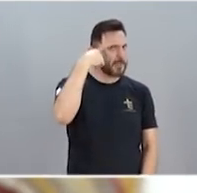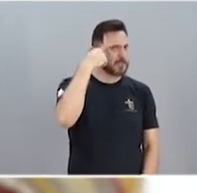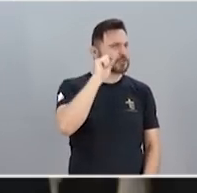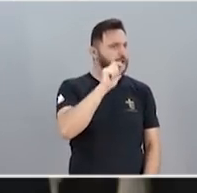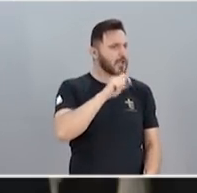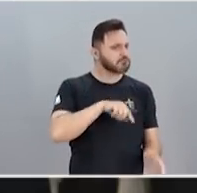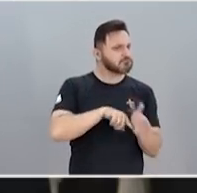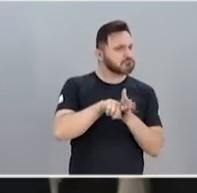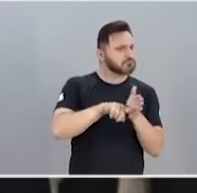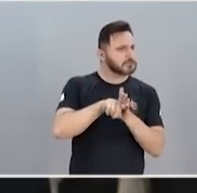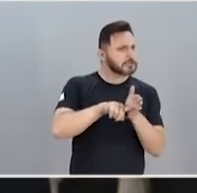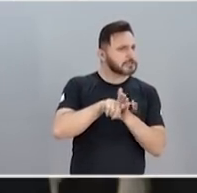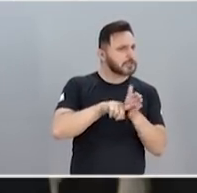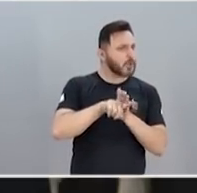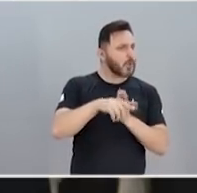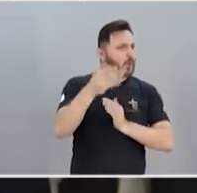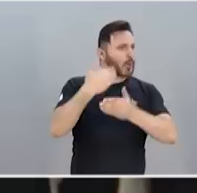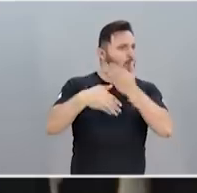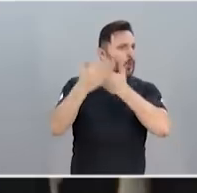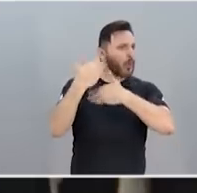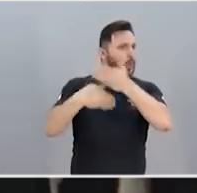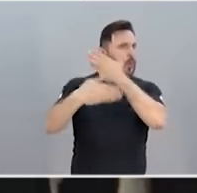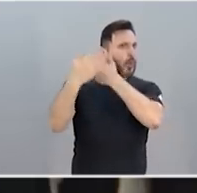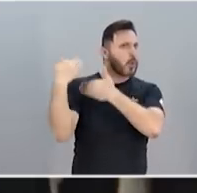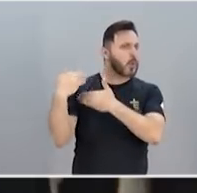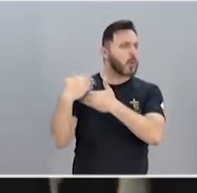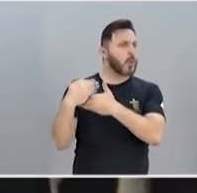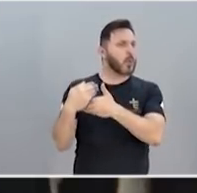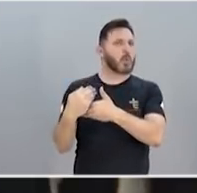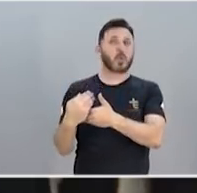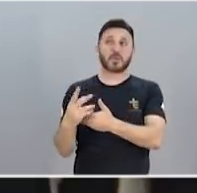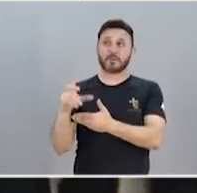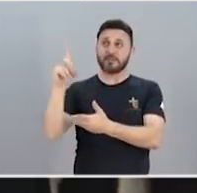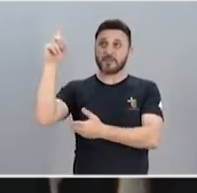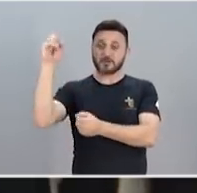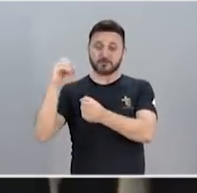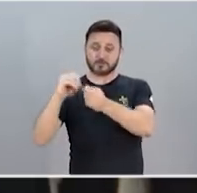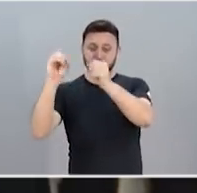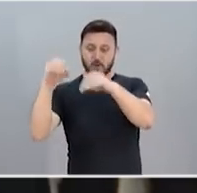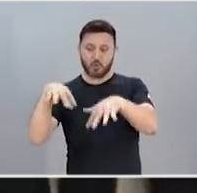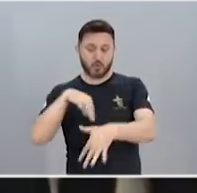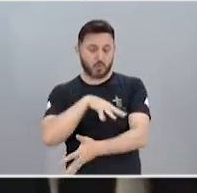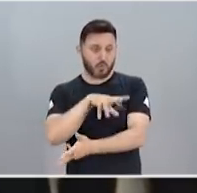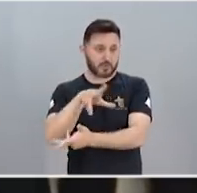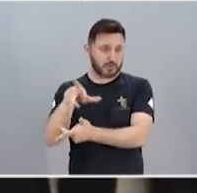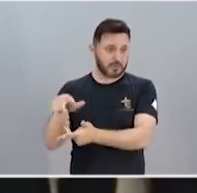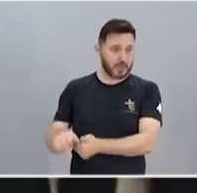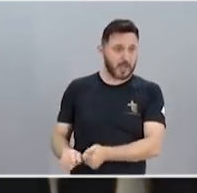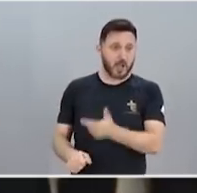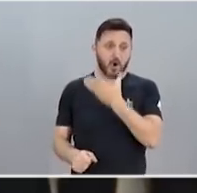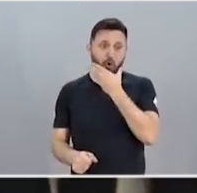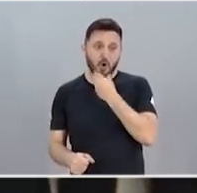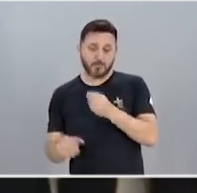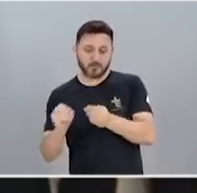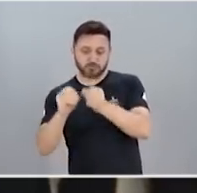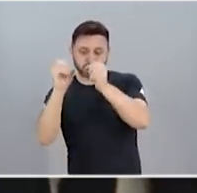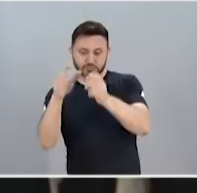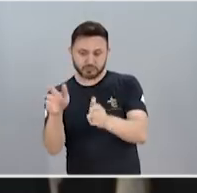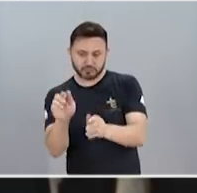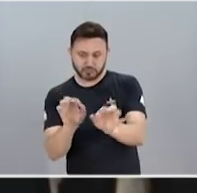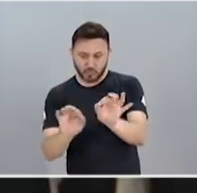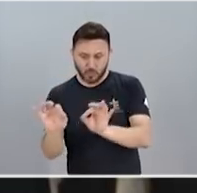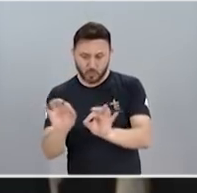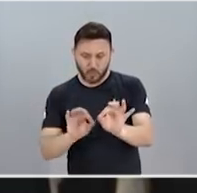precederam, desde o dia em que Deus criou o homem sobre a terra, e investiga de um